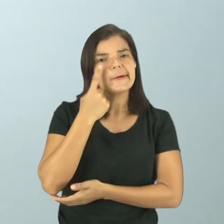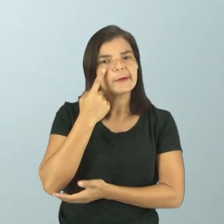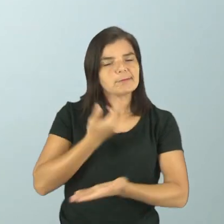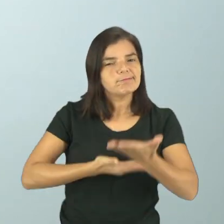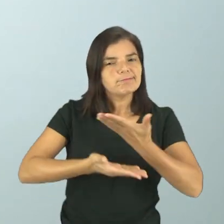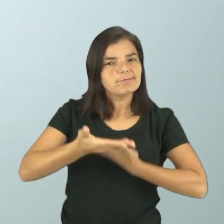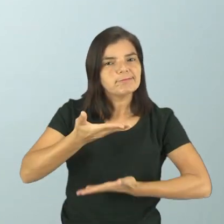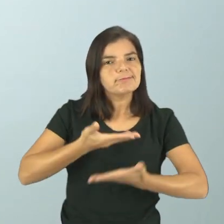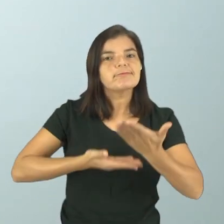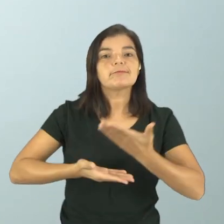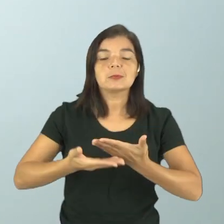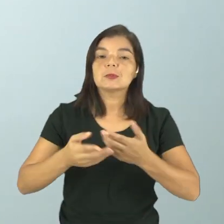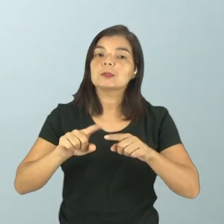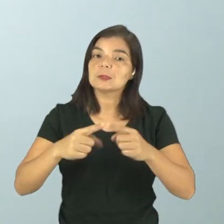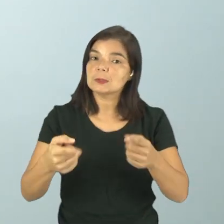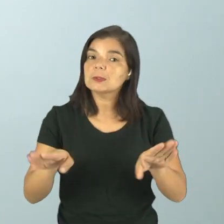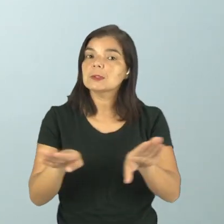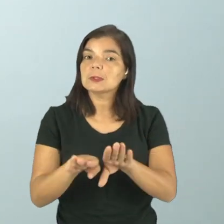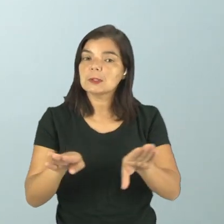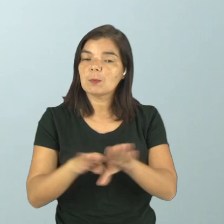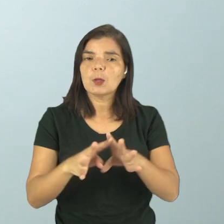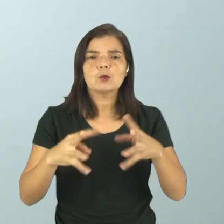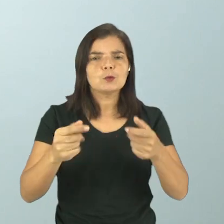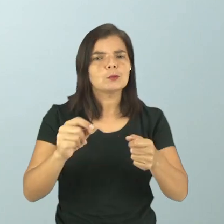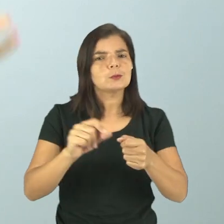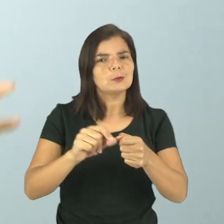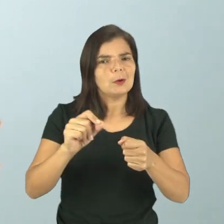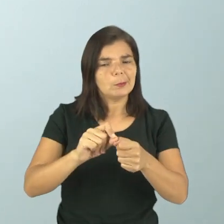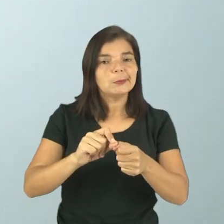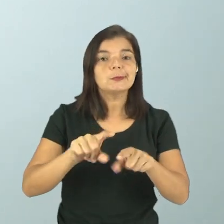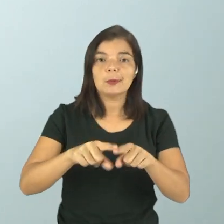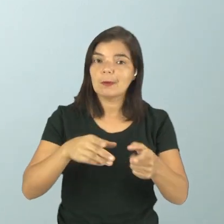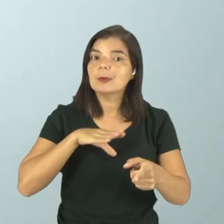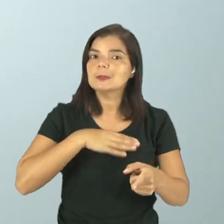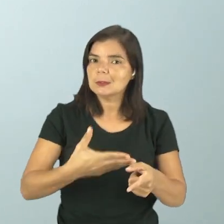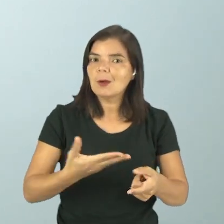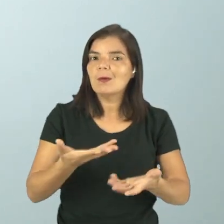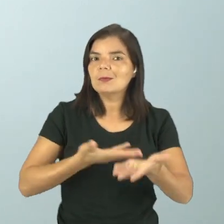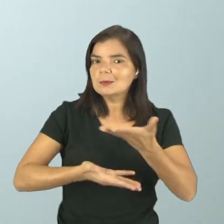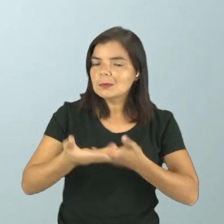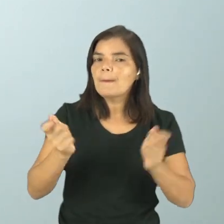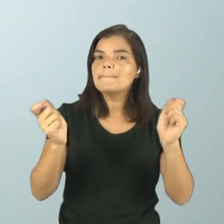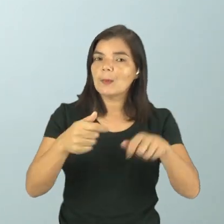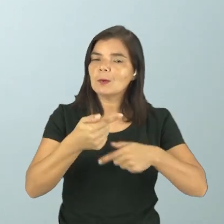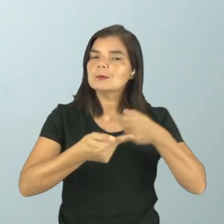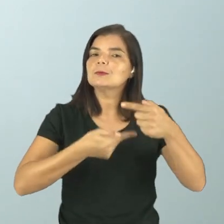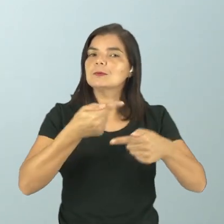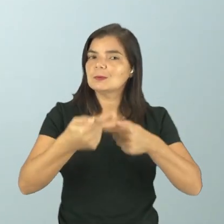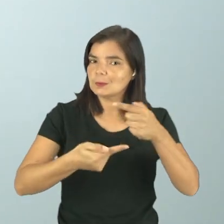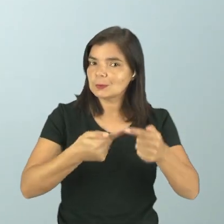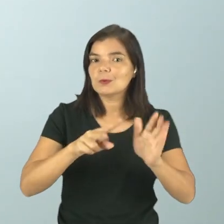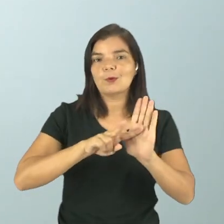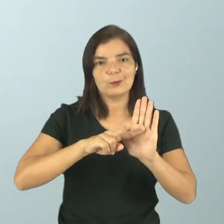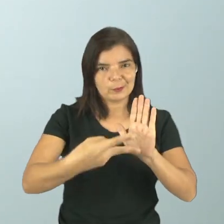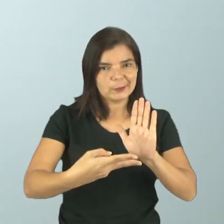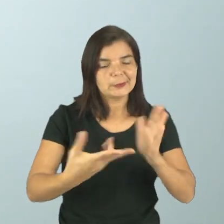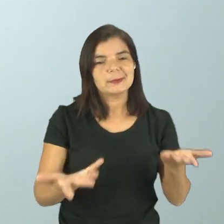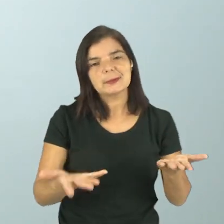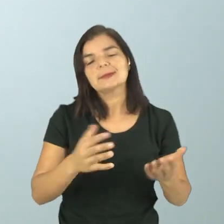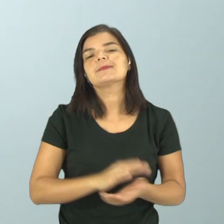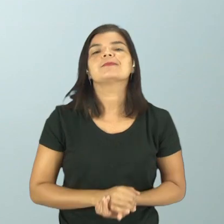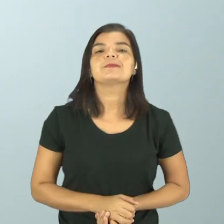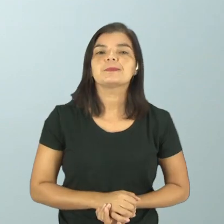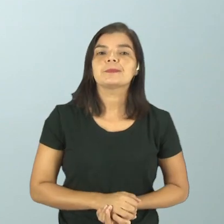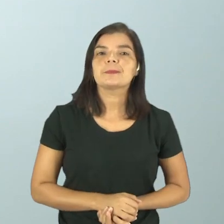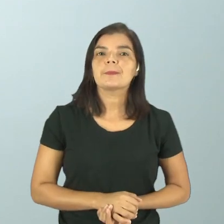uma relação. Tudo aí que a gente faz, a gente tem uma ação envolvida, pode gerar, sim, uma consequência, não